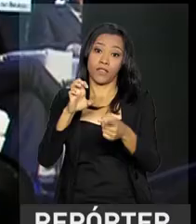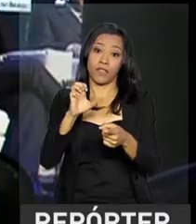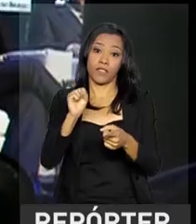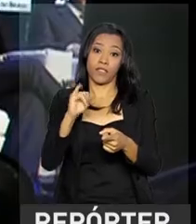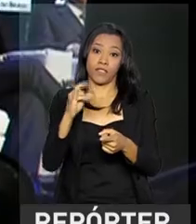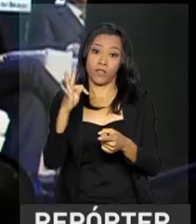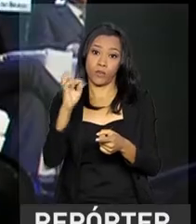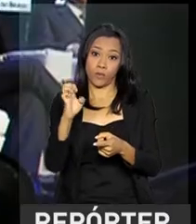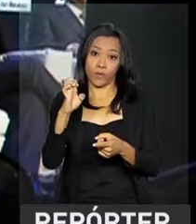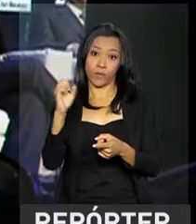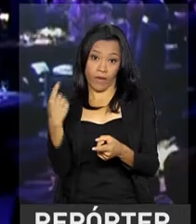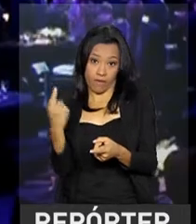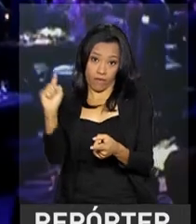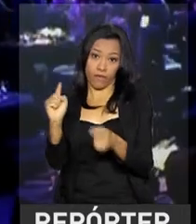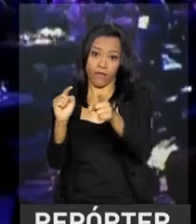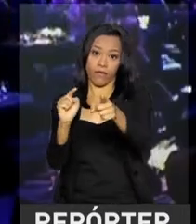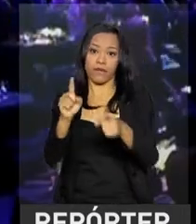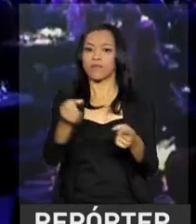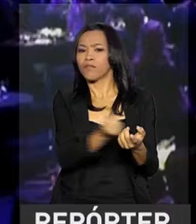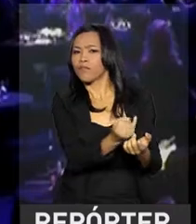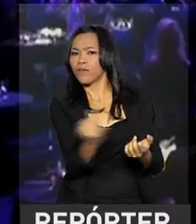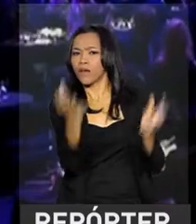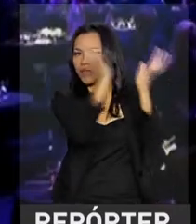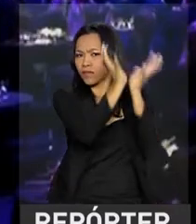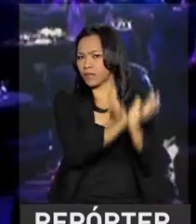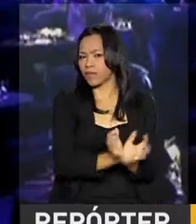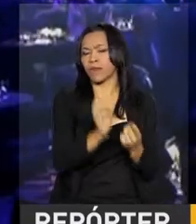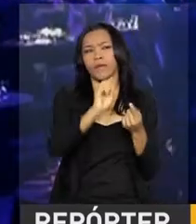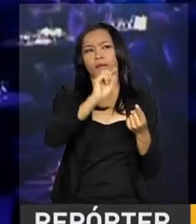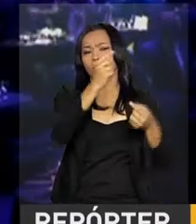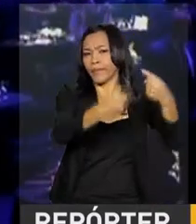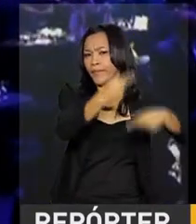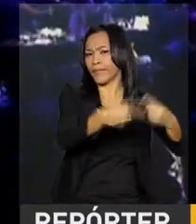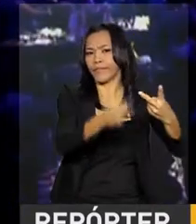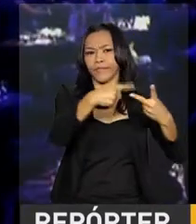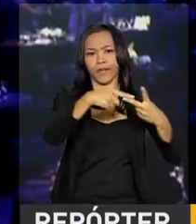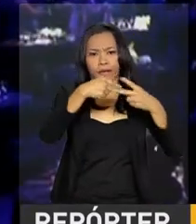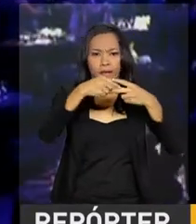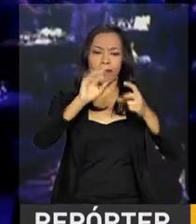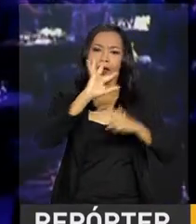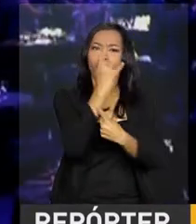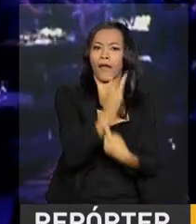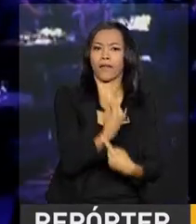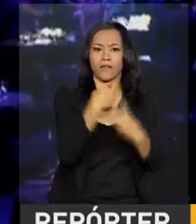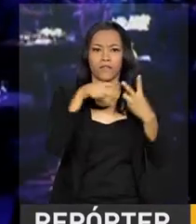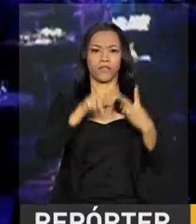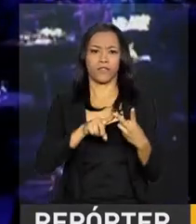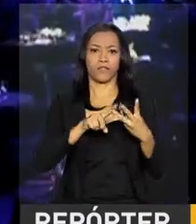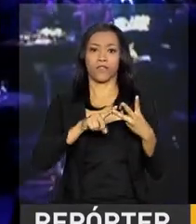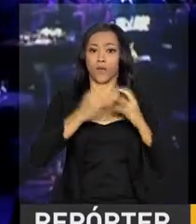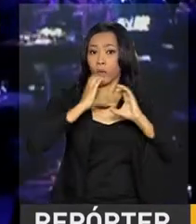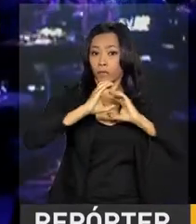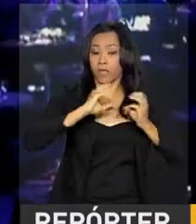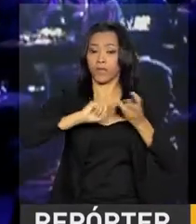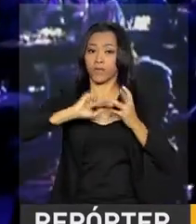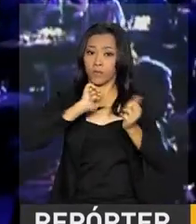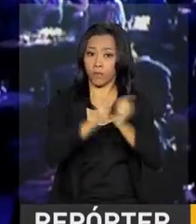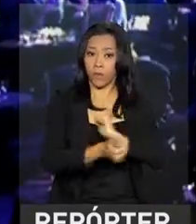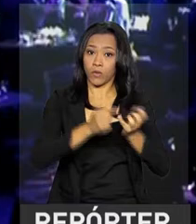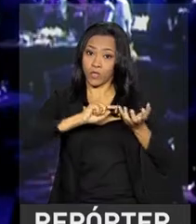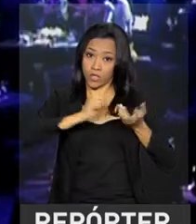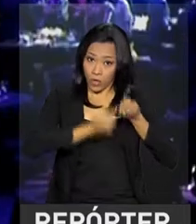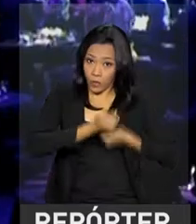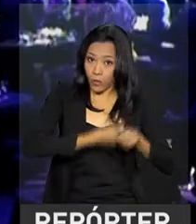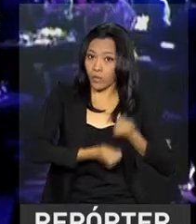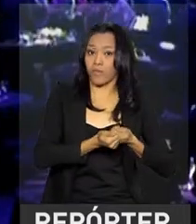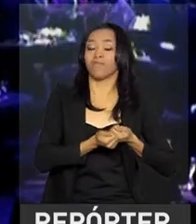premia diversas categorias. São protagonistas na política, arte, comunicação, esporte, economia.